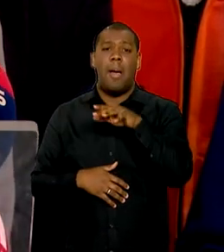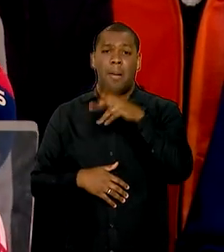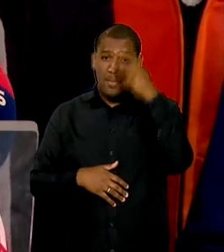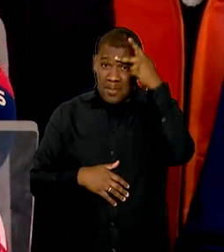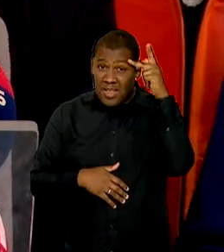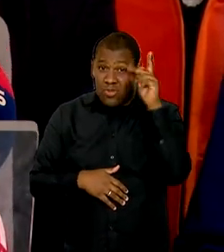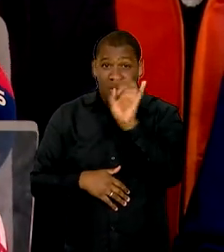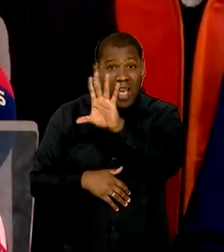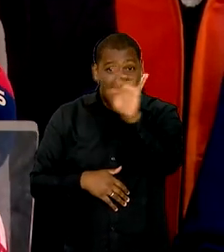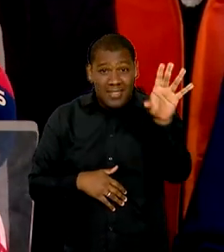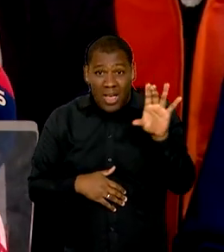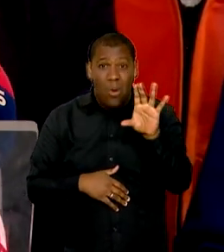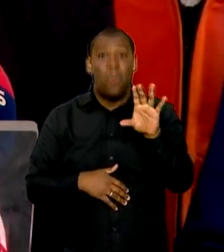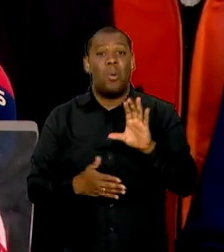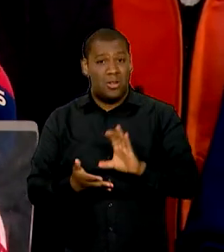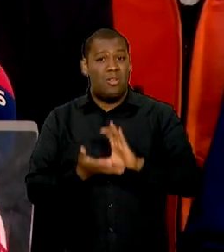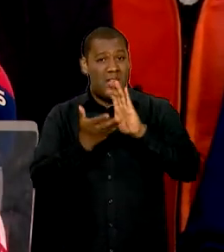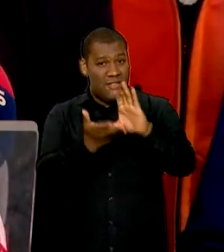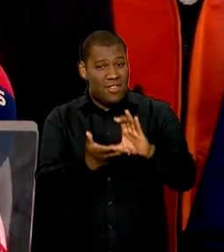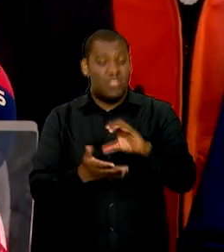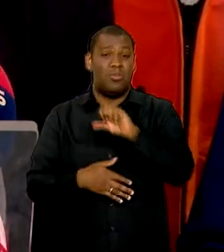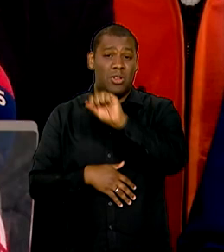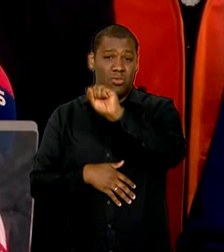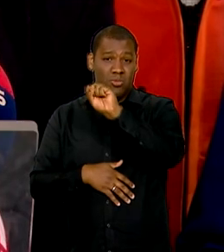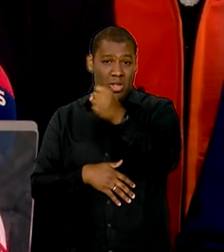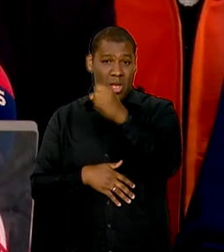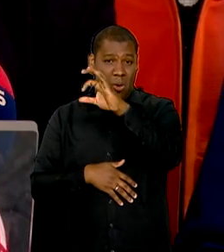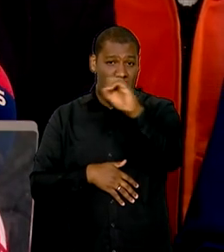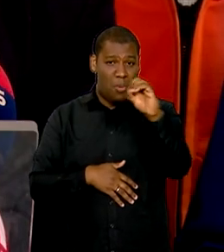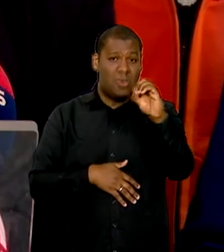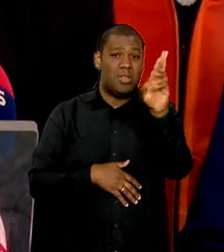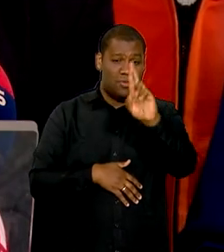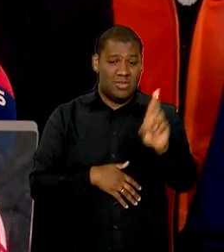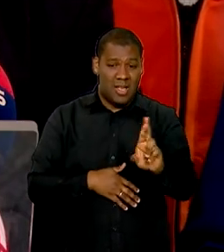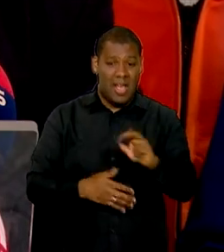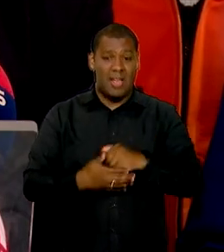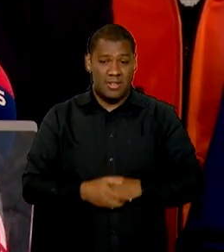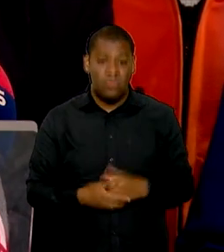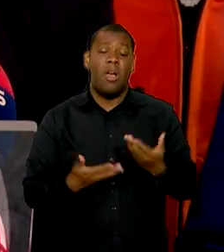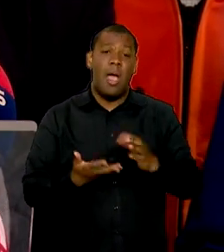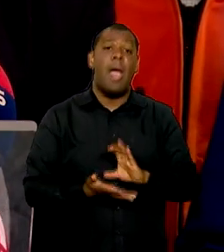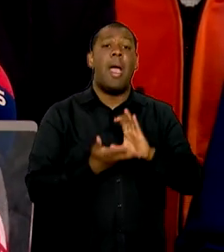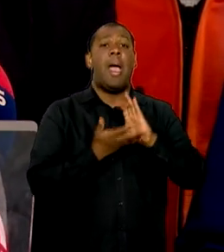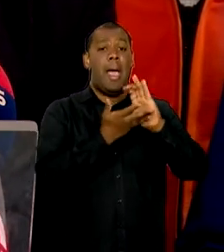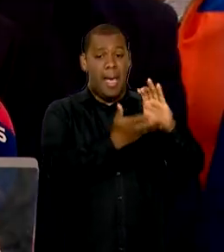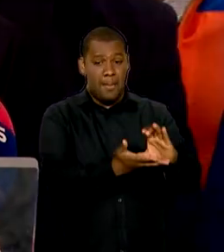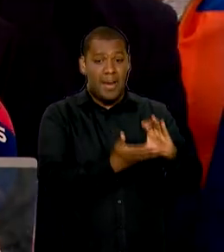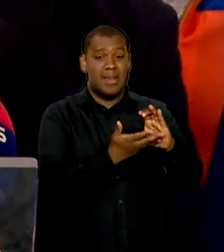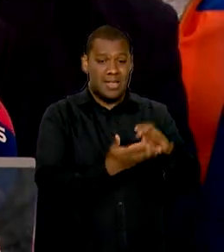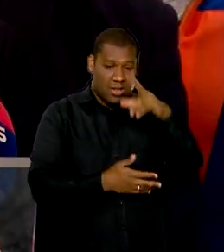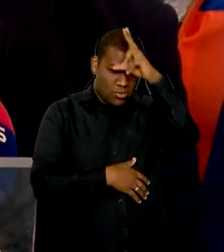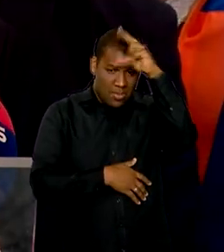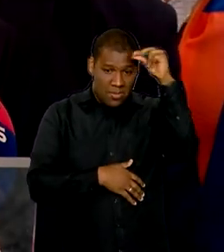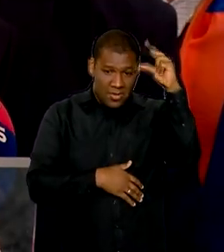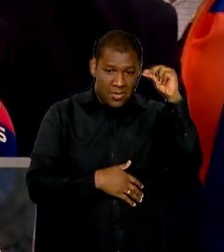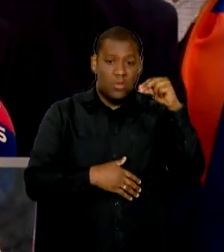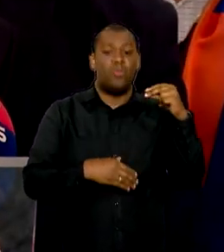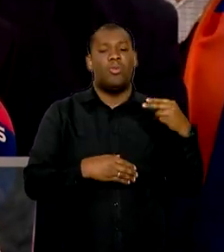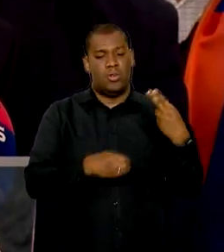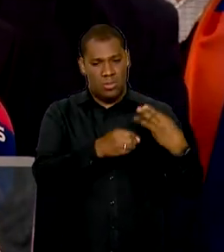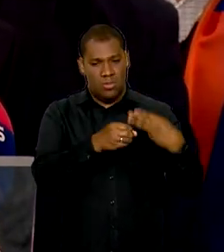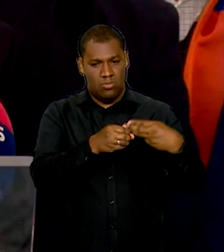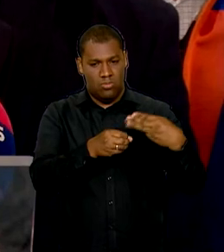um desses desabrigados repassados para as prefeituras, para os municípios. Tudo isso